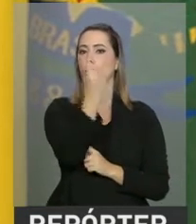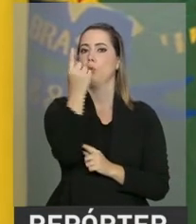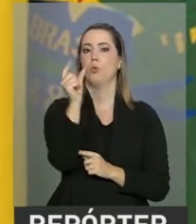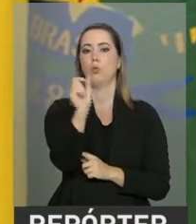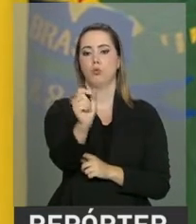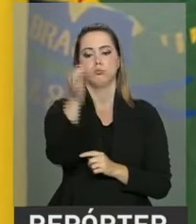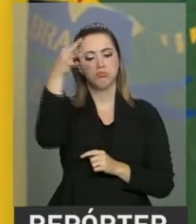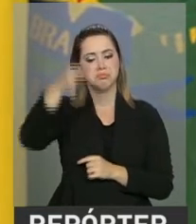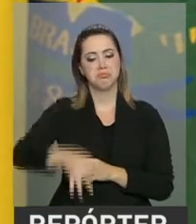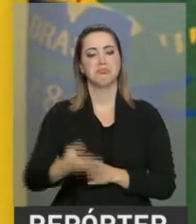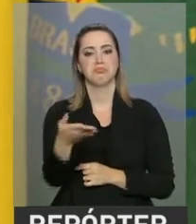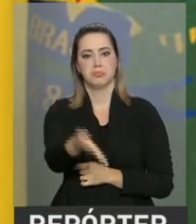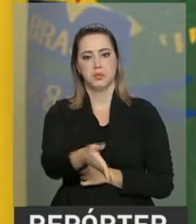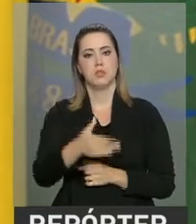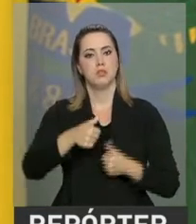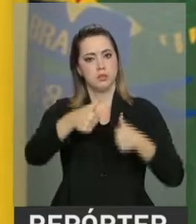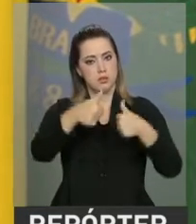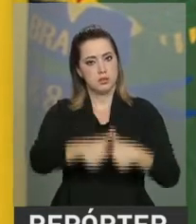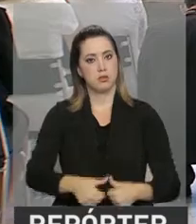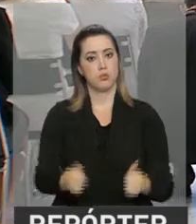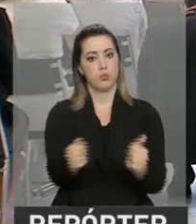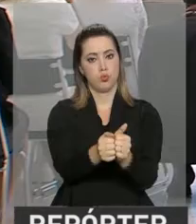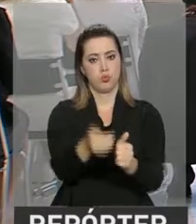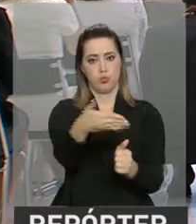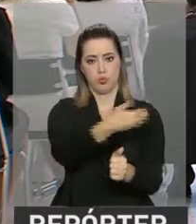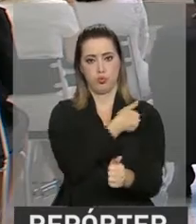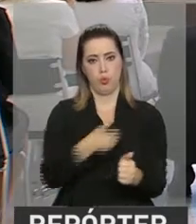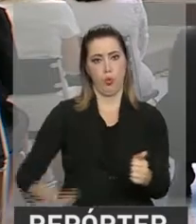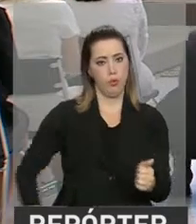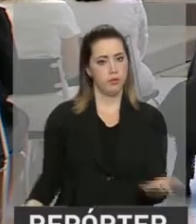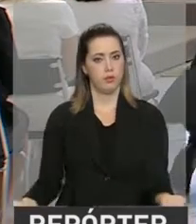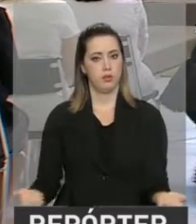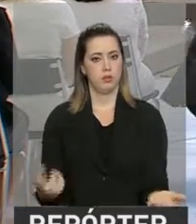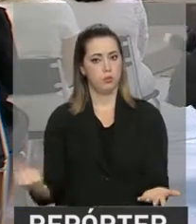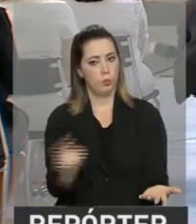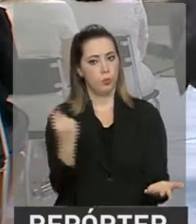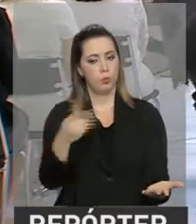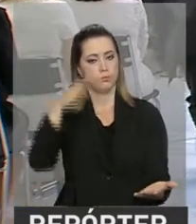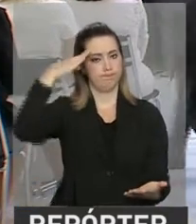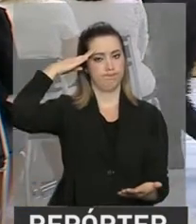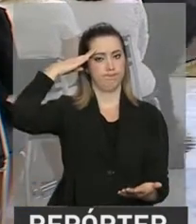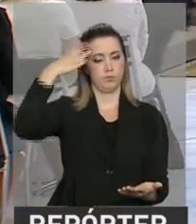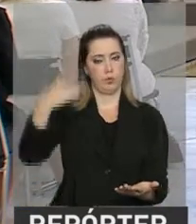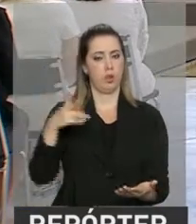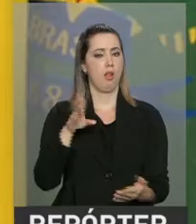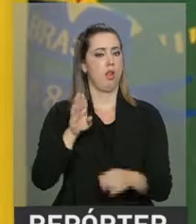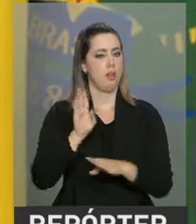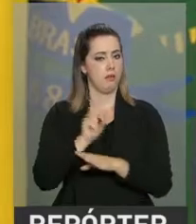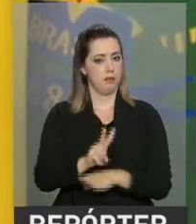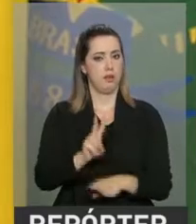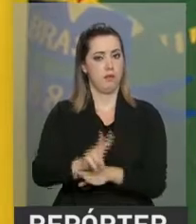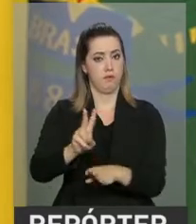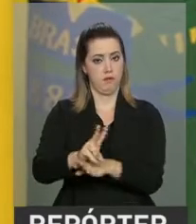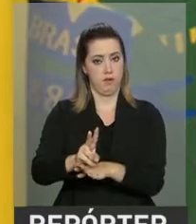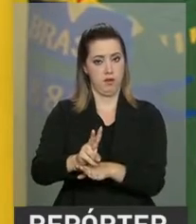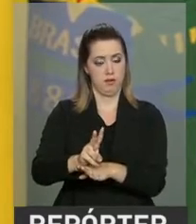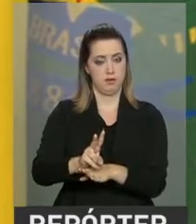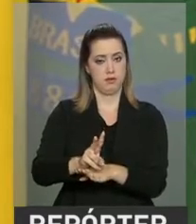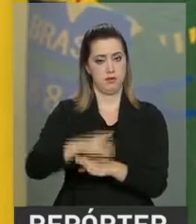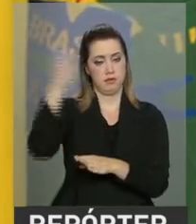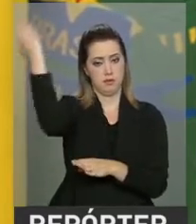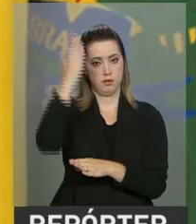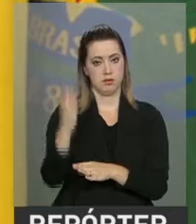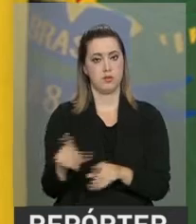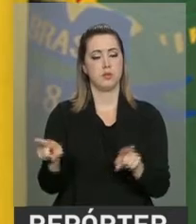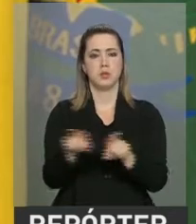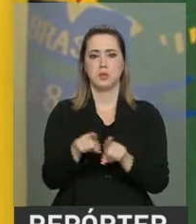manifestação concreta da presença do Estado. E não pela circunstância apenas da defesa nacional, mas até por uma ação social, a